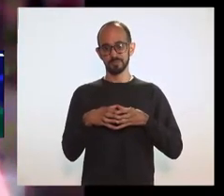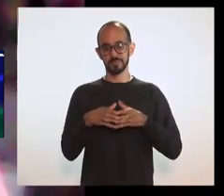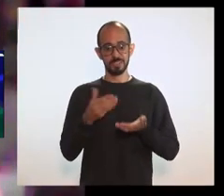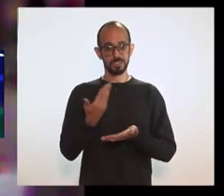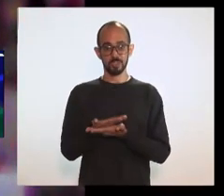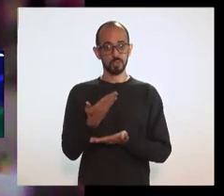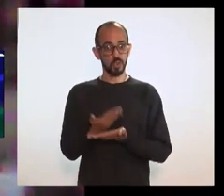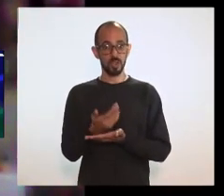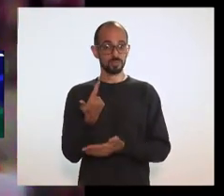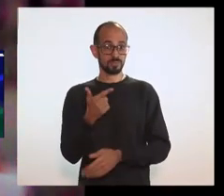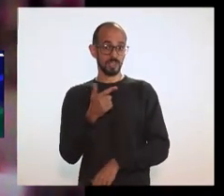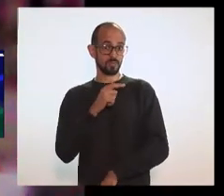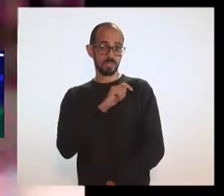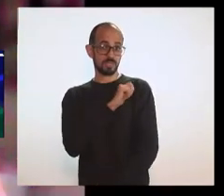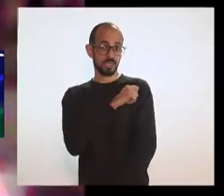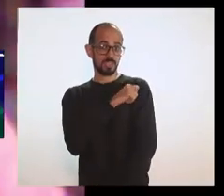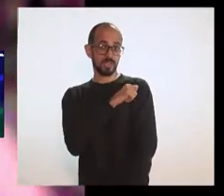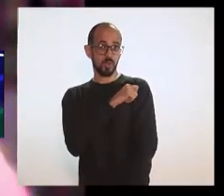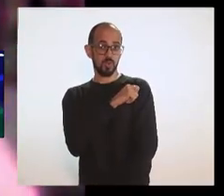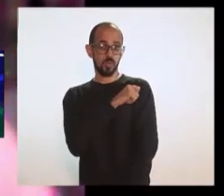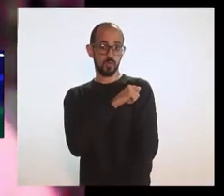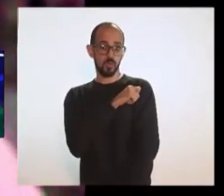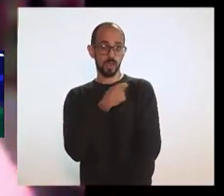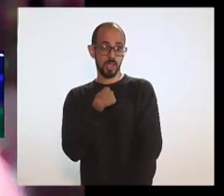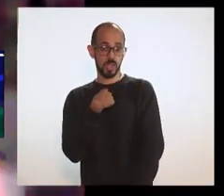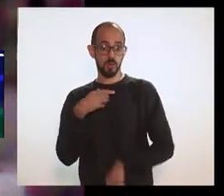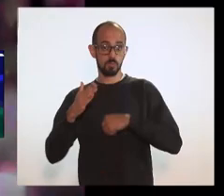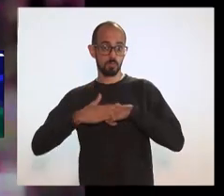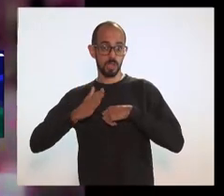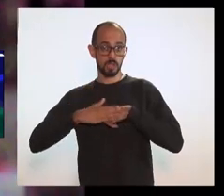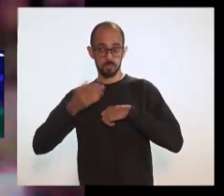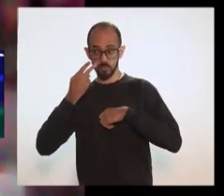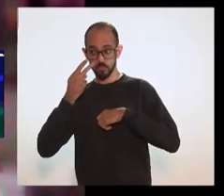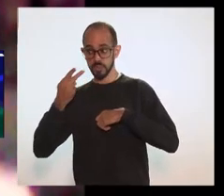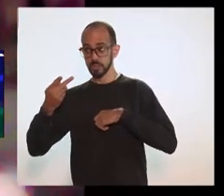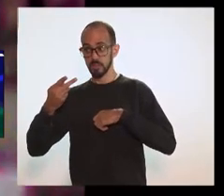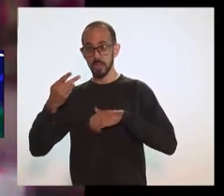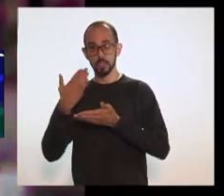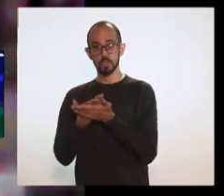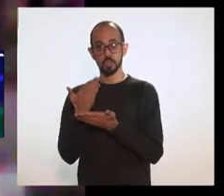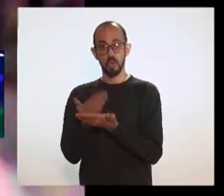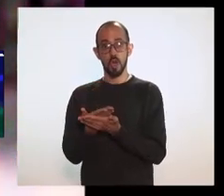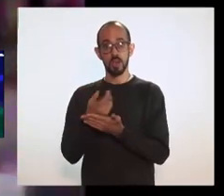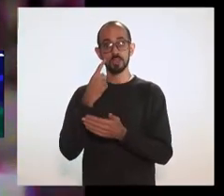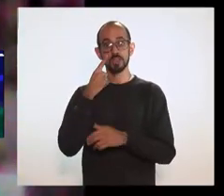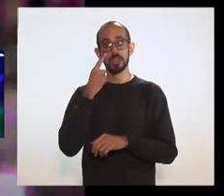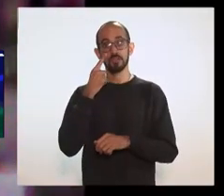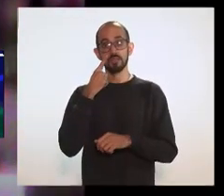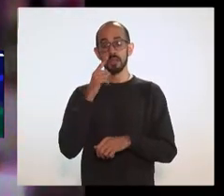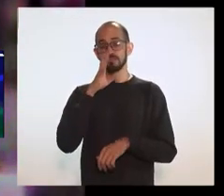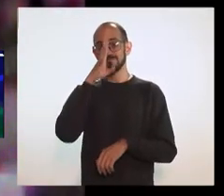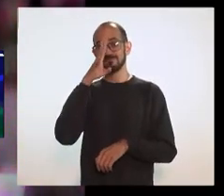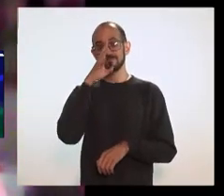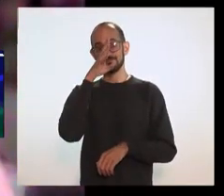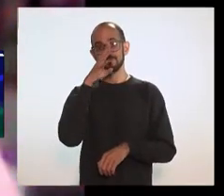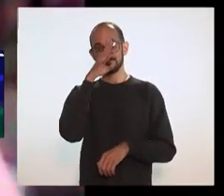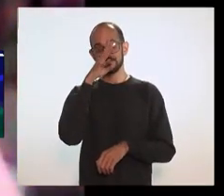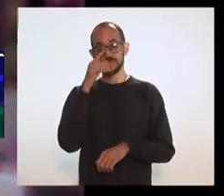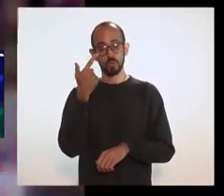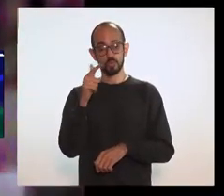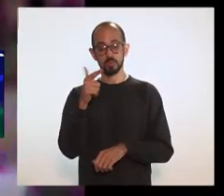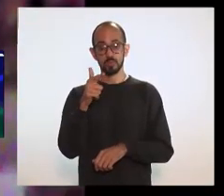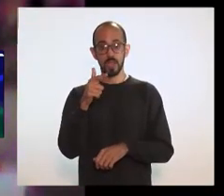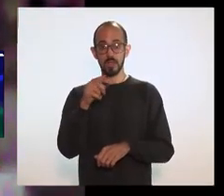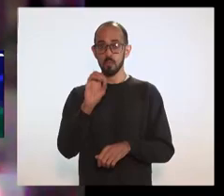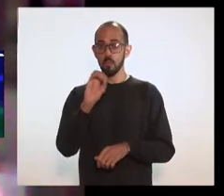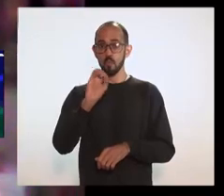sequer fiscalizadas. Eu comecei a visitar escolas e fiscalizar, e o que a gente está vendo é um absurdo. Não tem um órgão